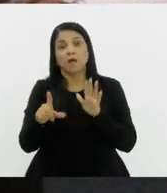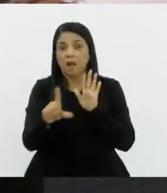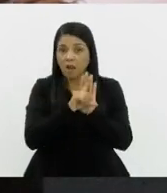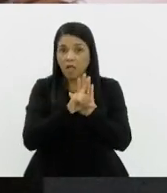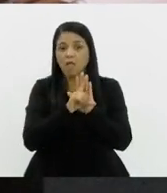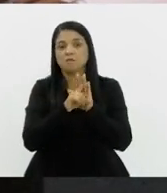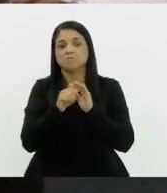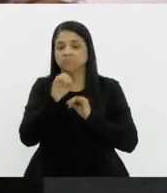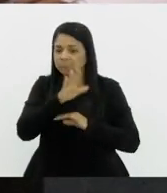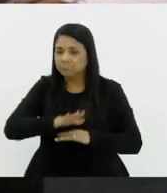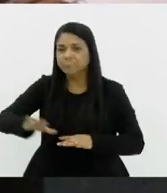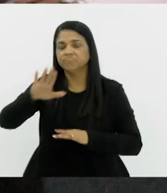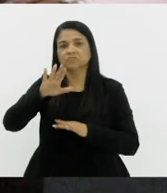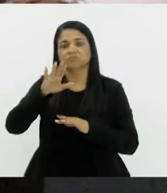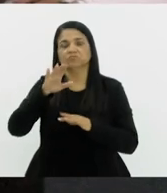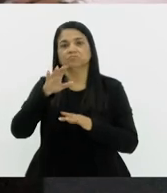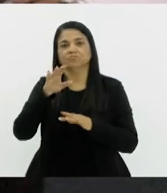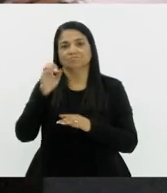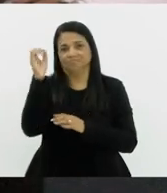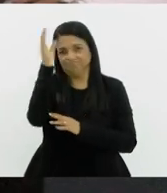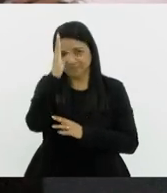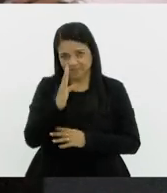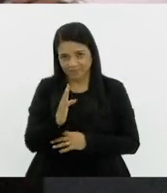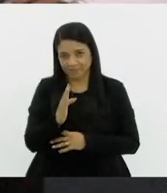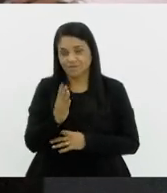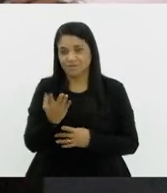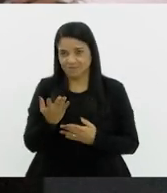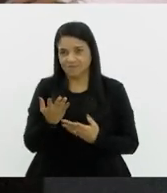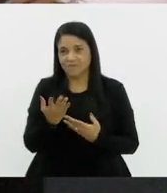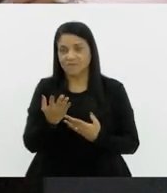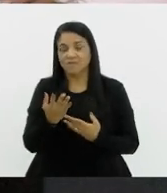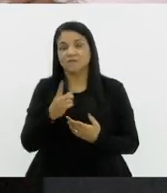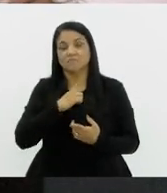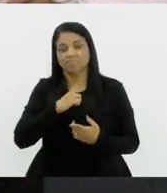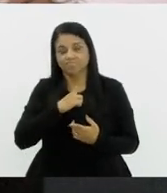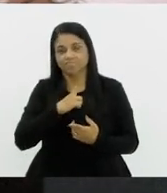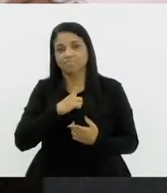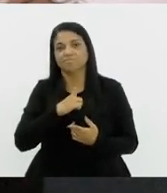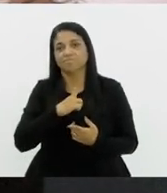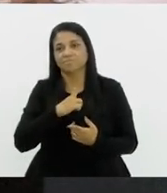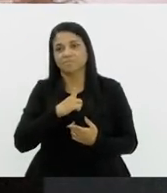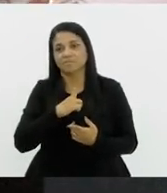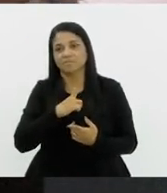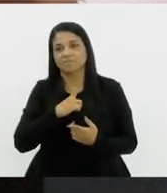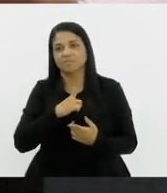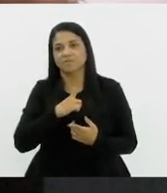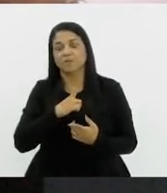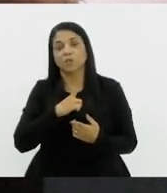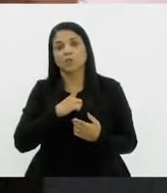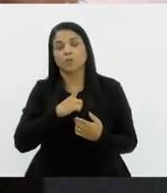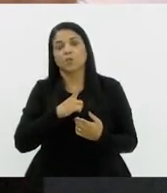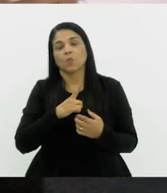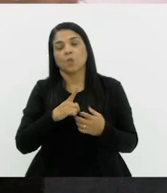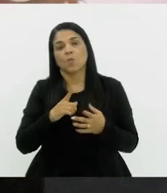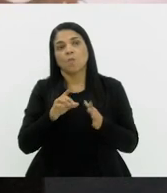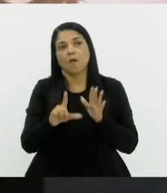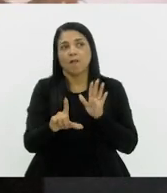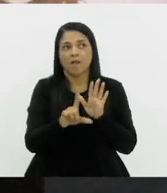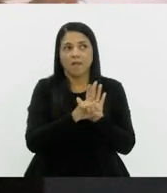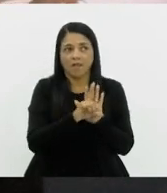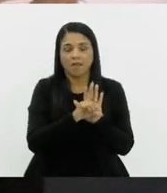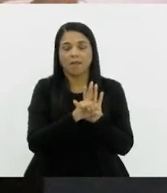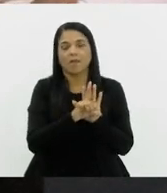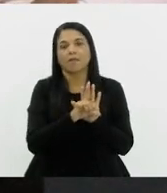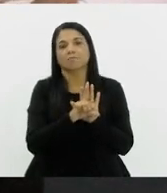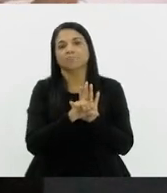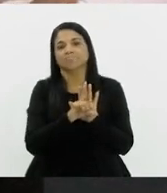todo o território nacional. Acho que a gente deveria ter algum ordenamento legal que de